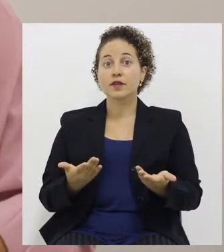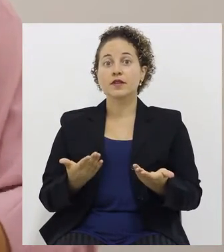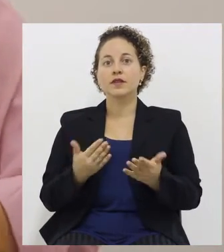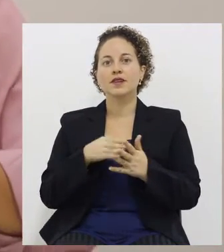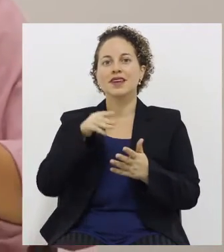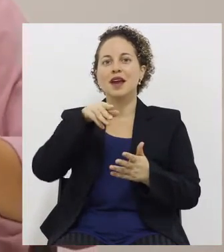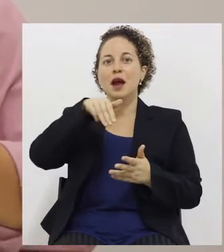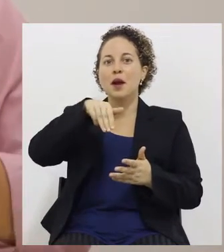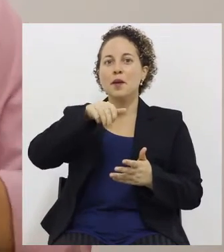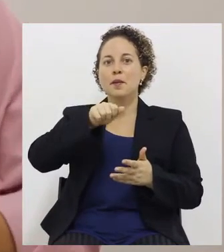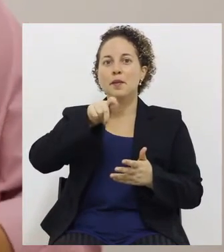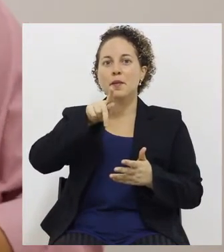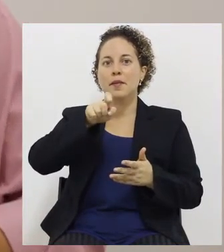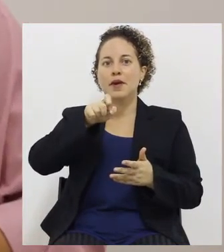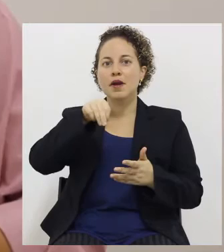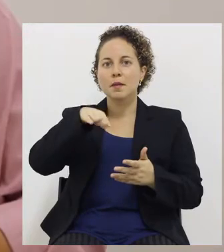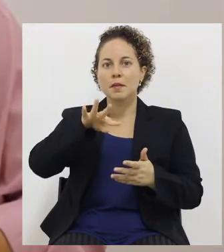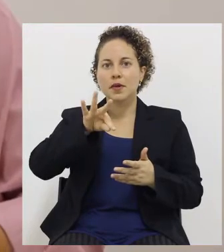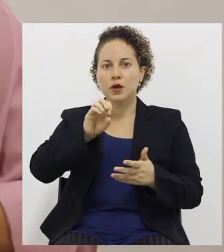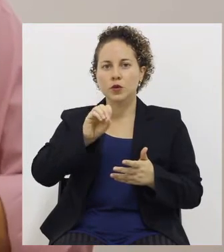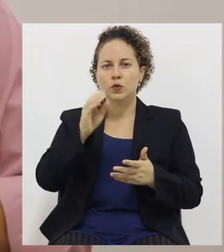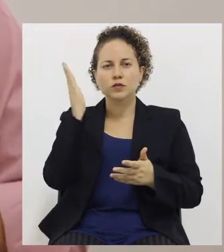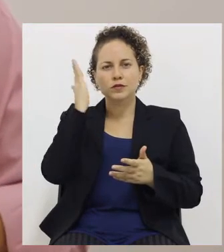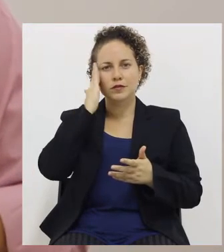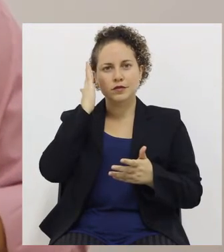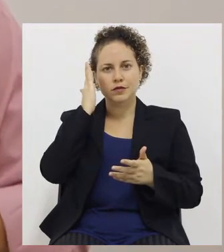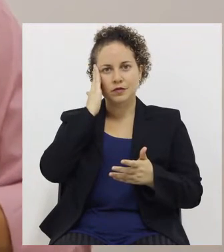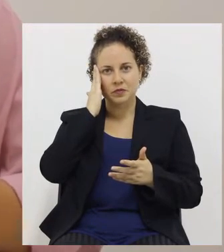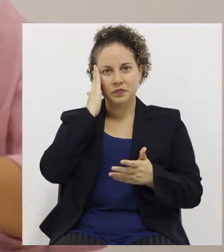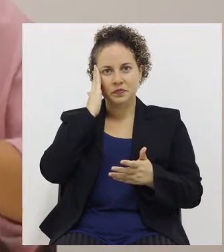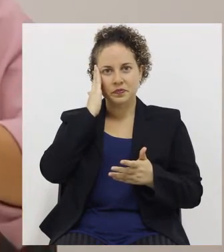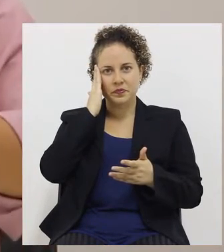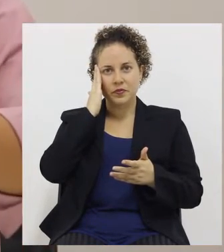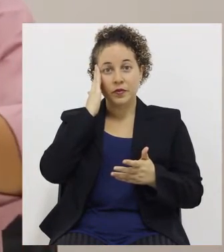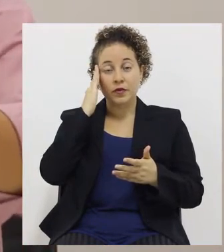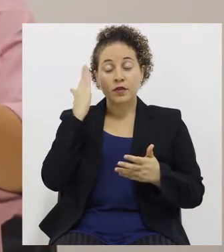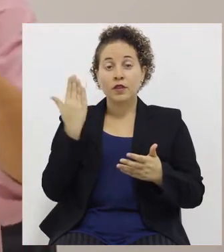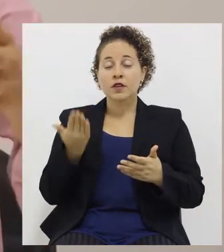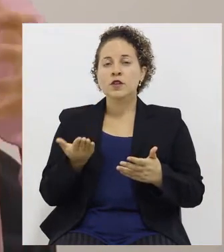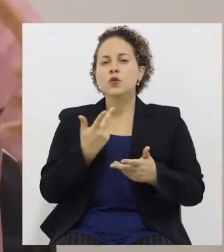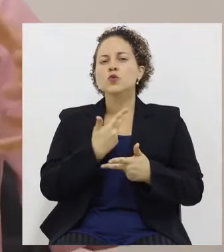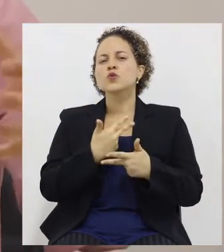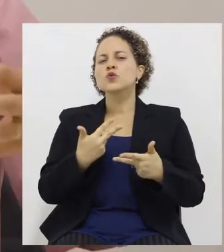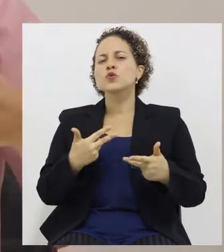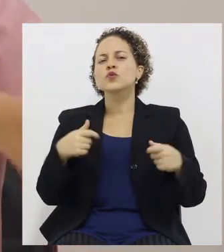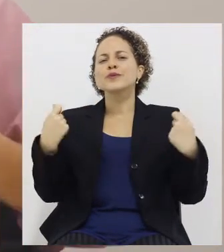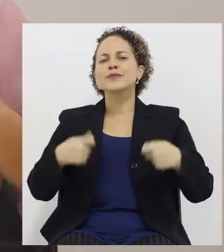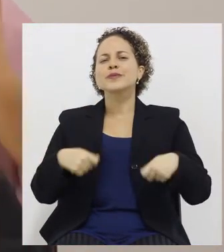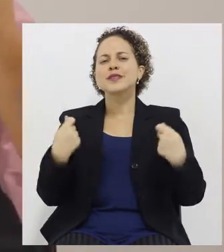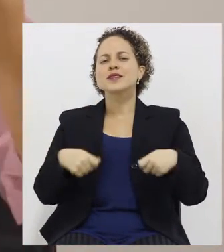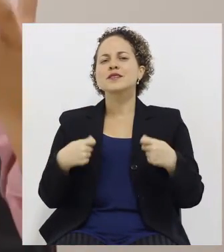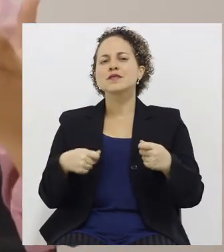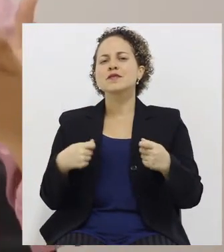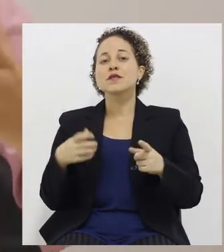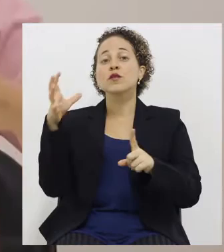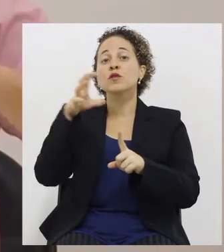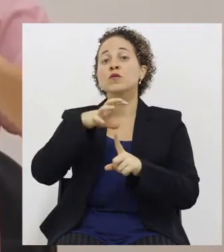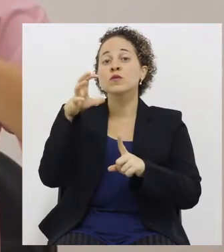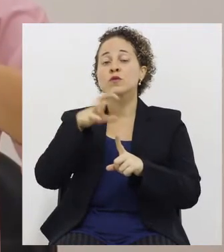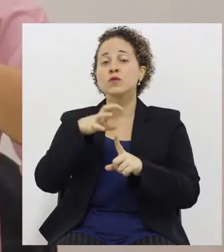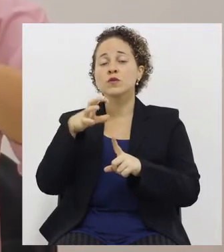chamam de mapeamento do conflito. Entender que coisas geraram o